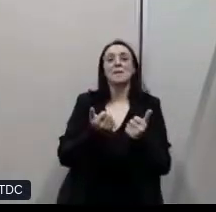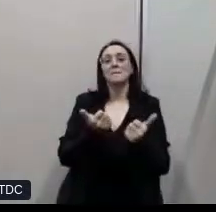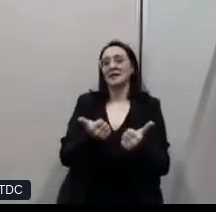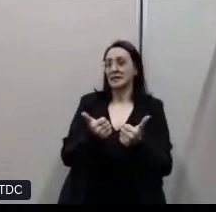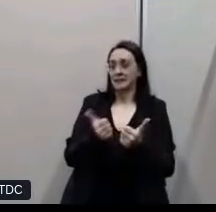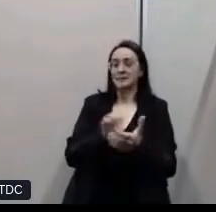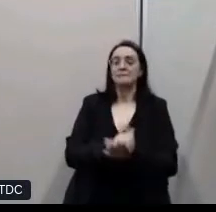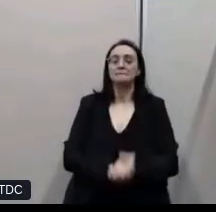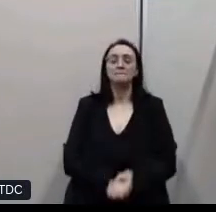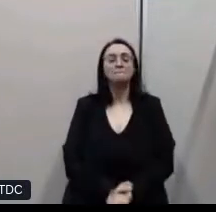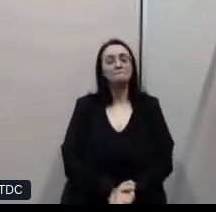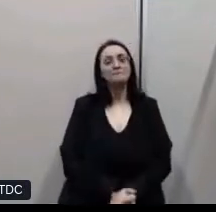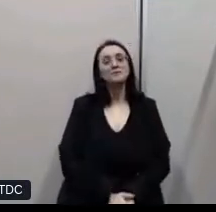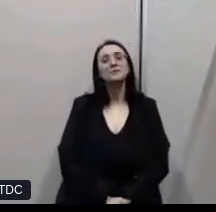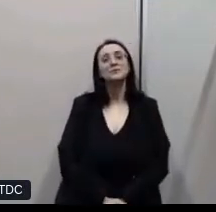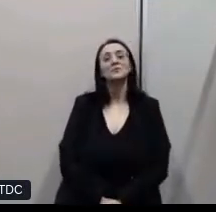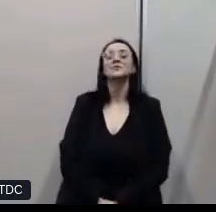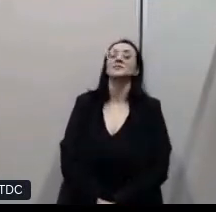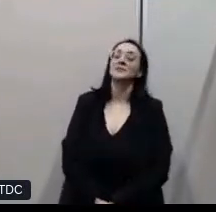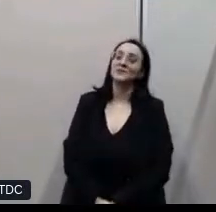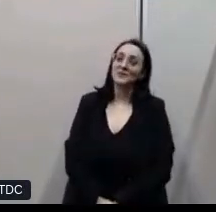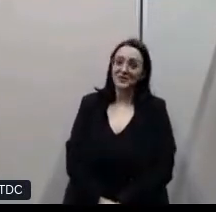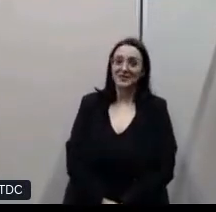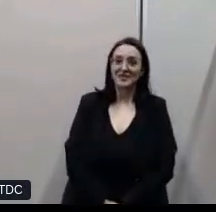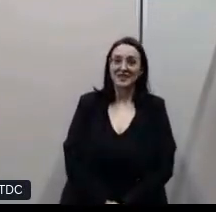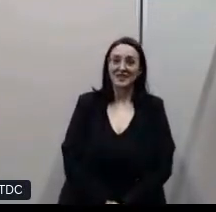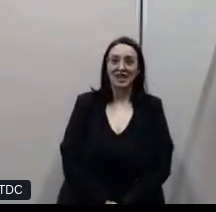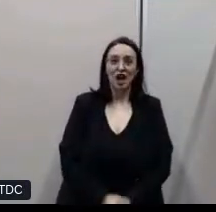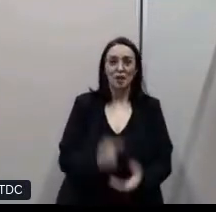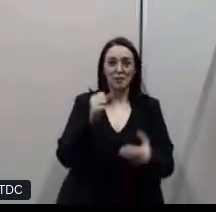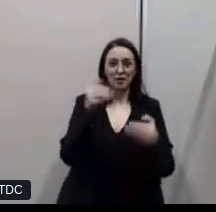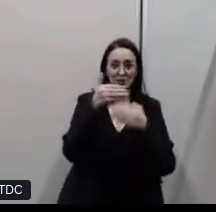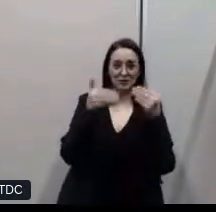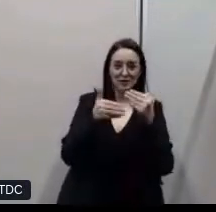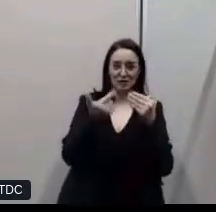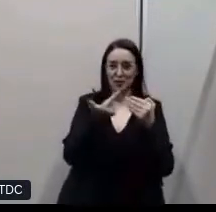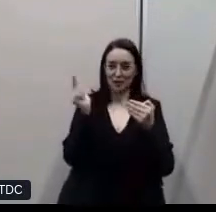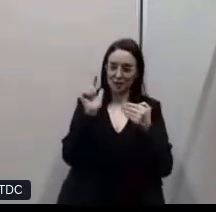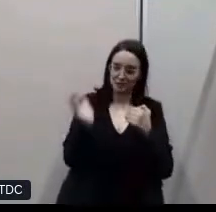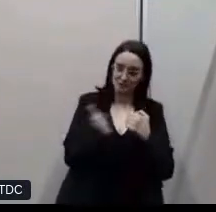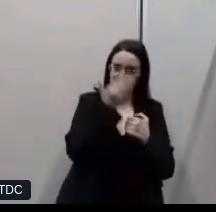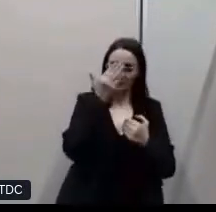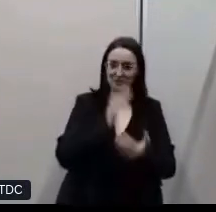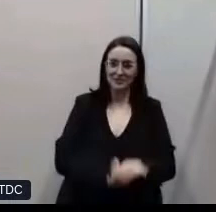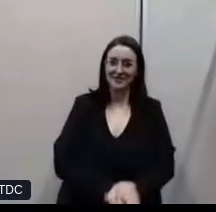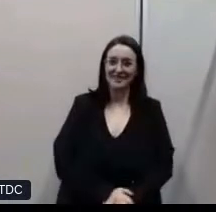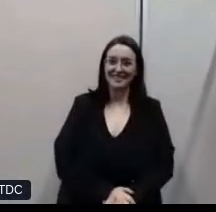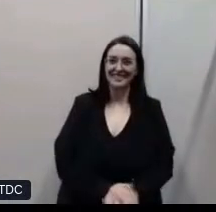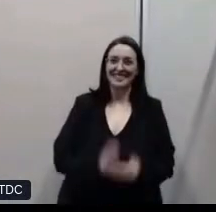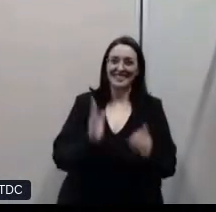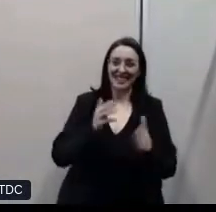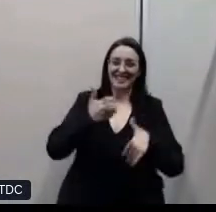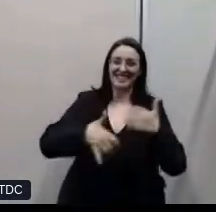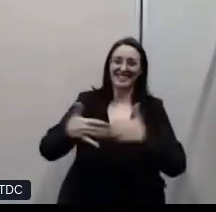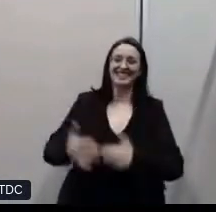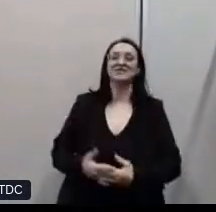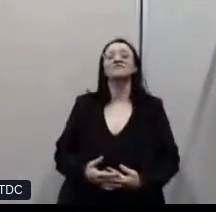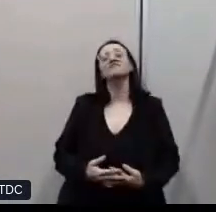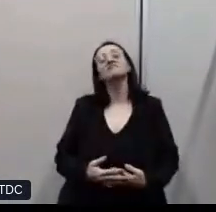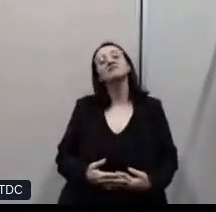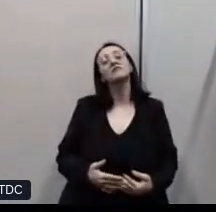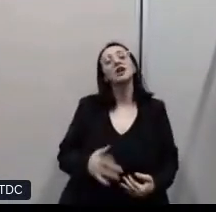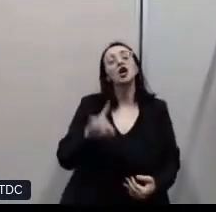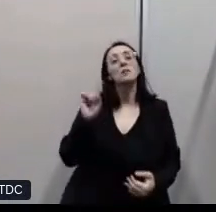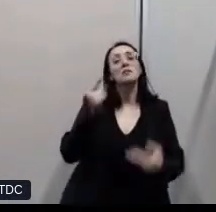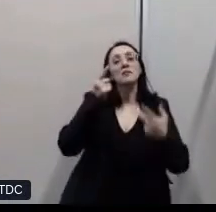Beleza. Aí você vai selecionar. Então tá. Pode ir para os próximos já? Como eu já me apresentei, né? Eu acho que